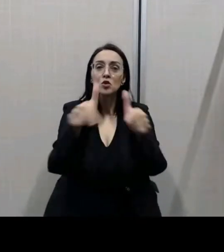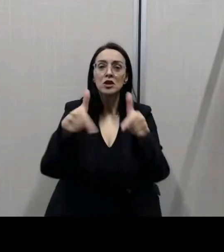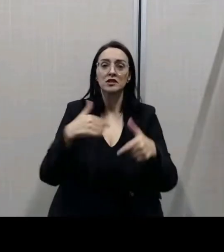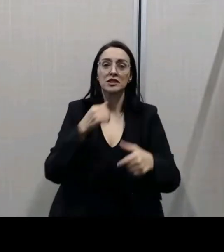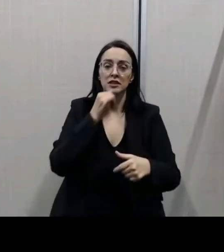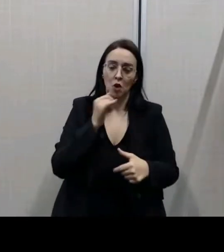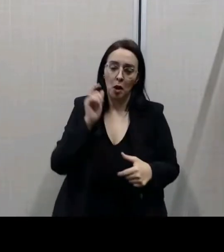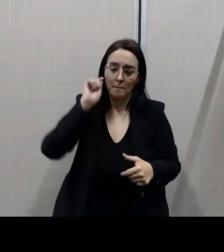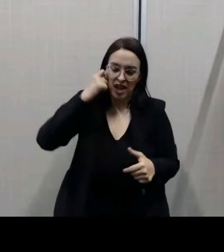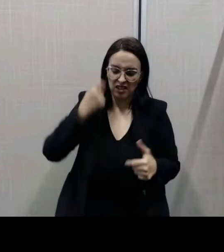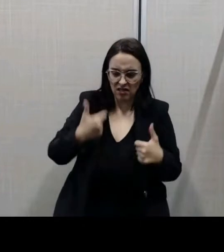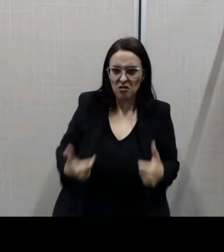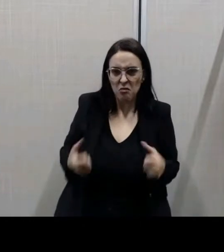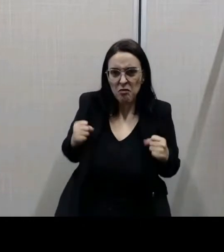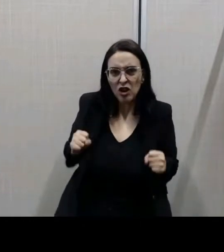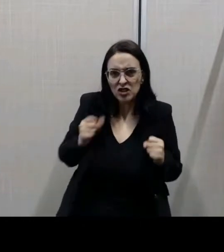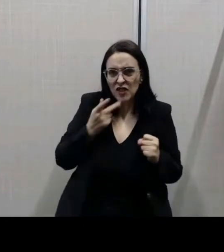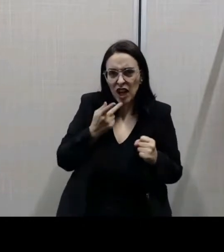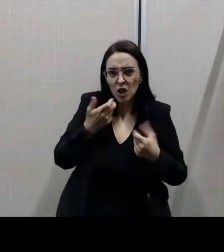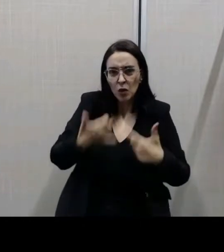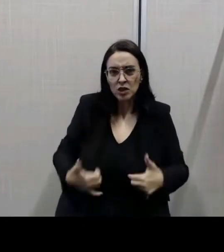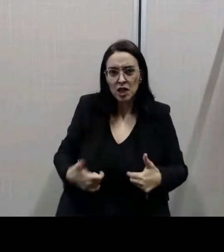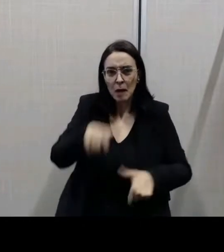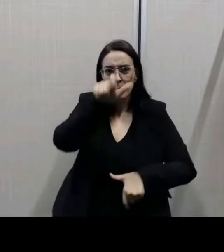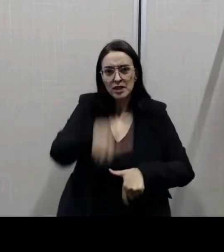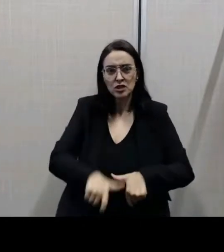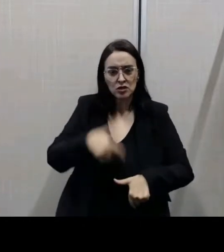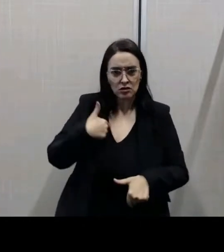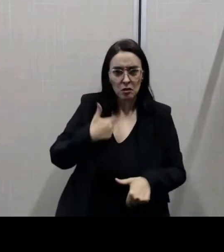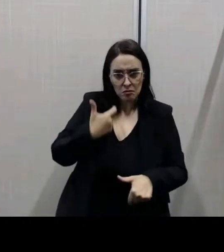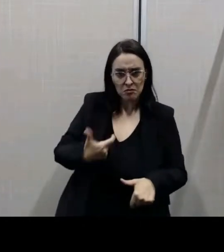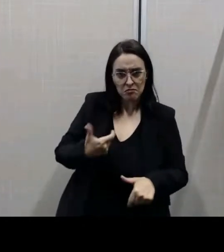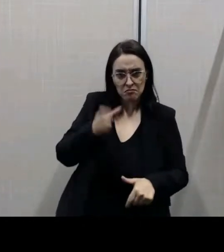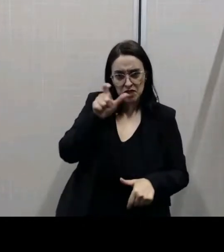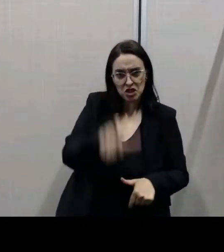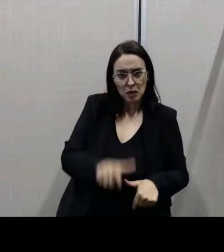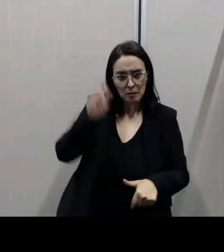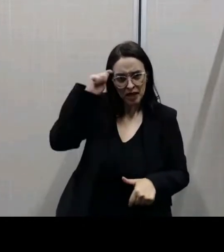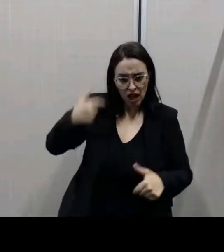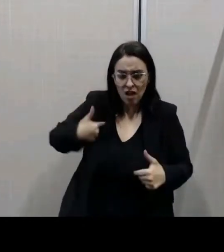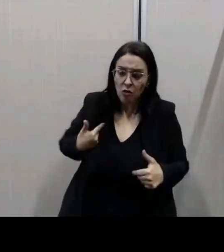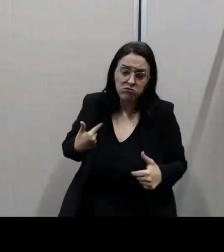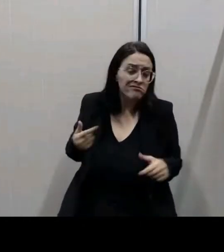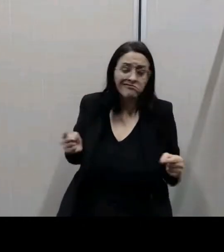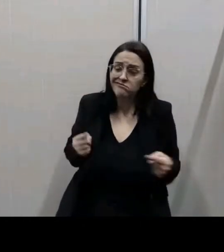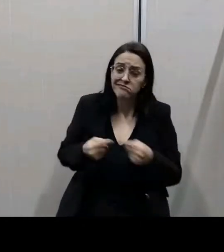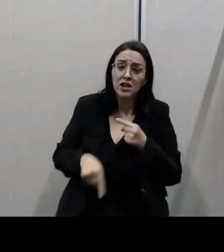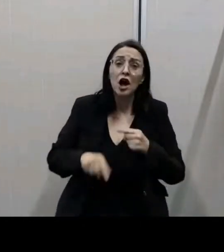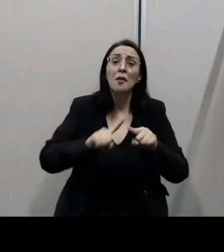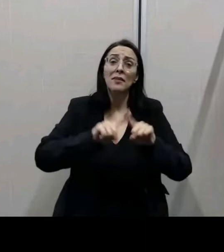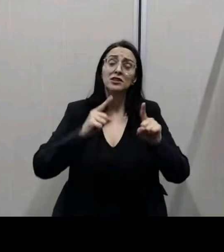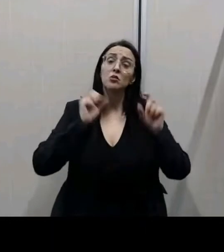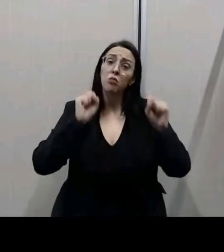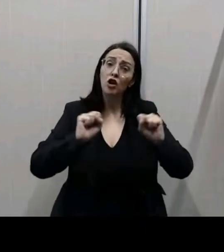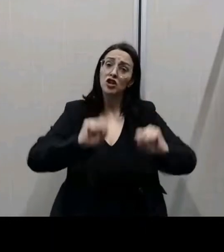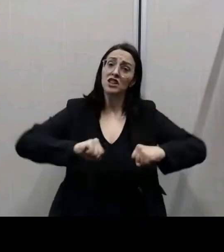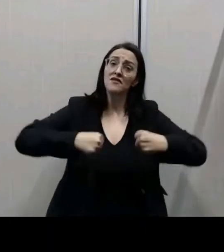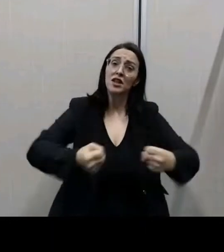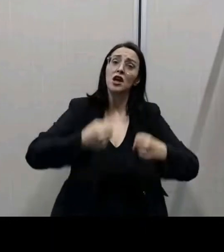por exemplo. Exatamente. Né? Mas eu posso dar voz para essa pessoa falar sobre isso ou elucidar esse problema. Eu posso falar